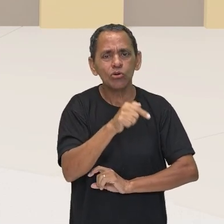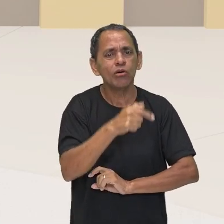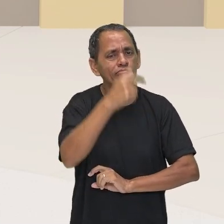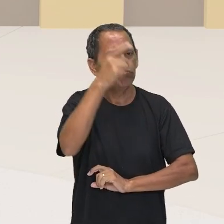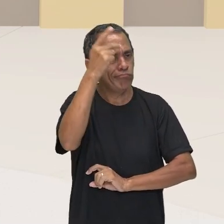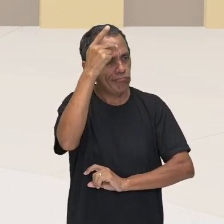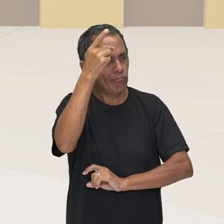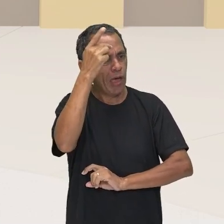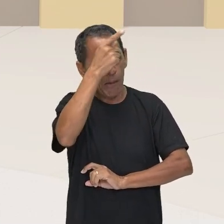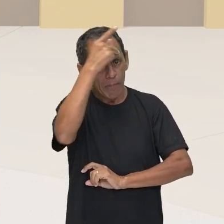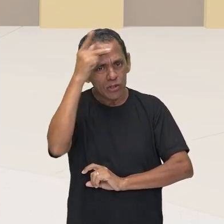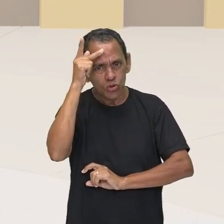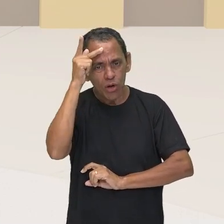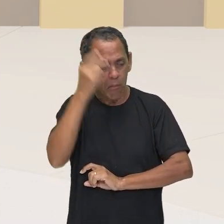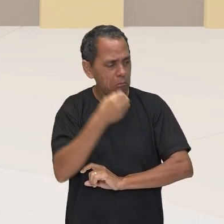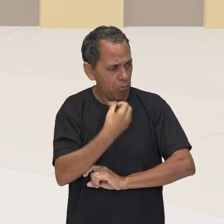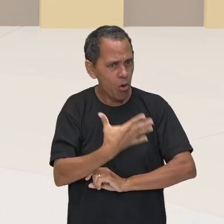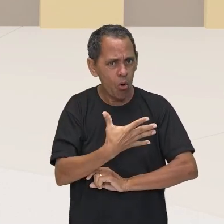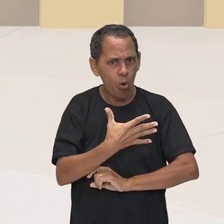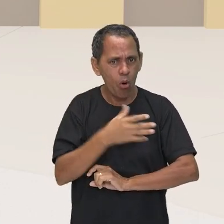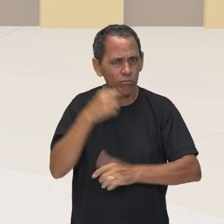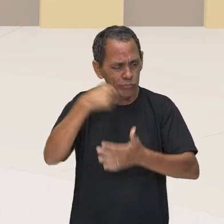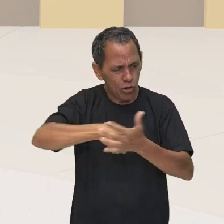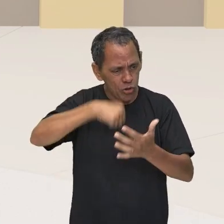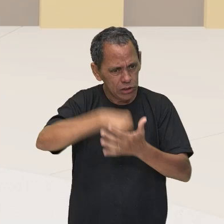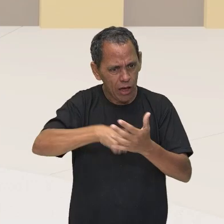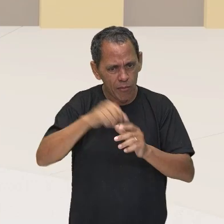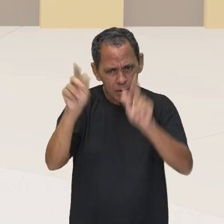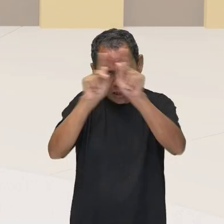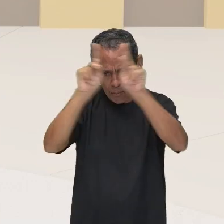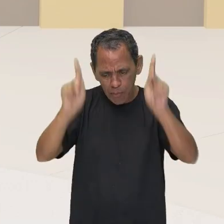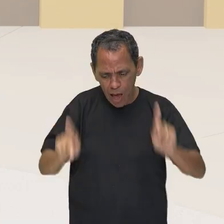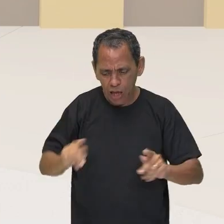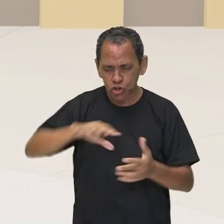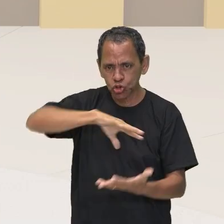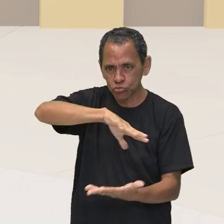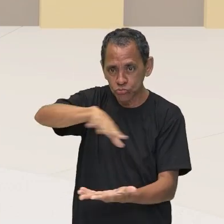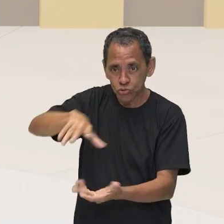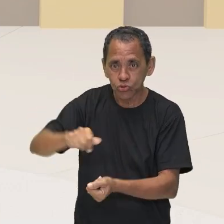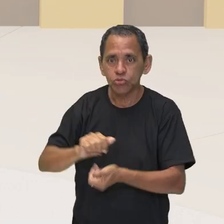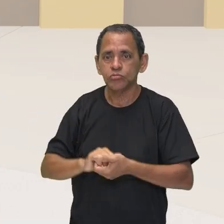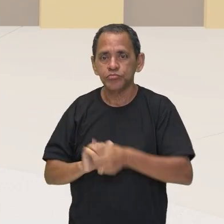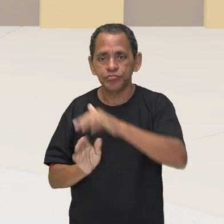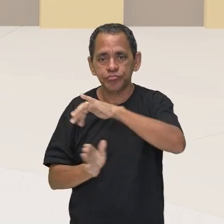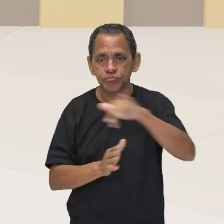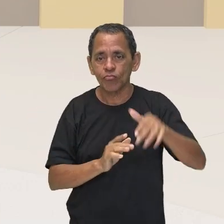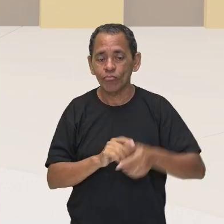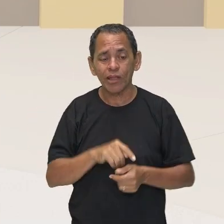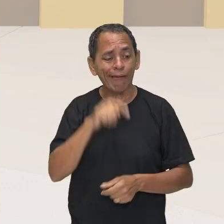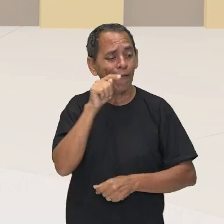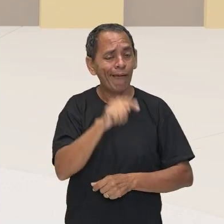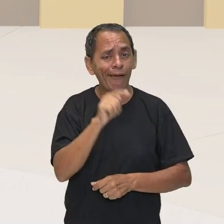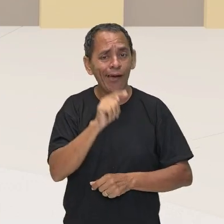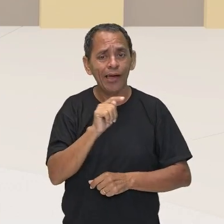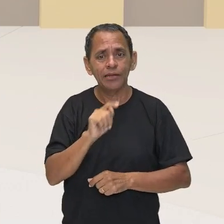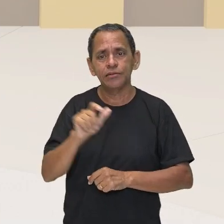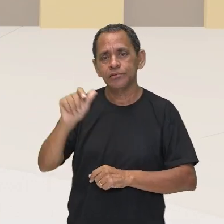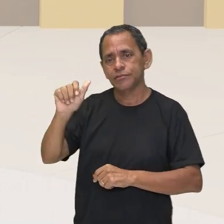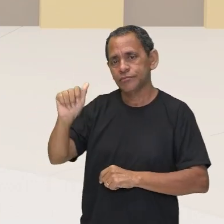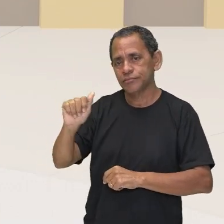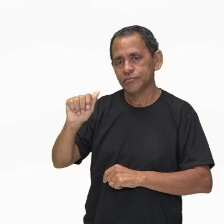pela paz mundial. E aí eu quero comentar com vocês um ponto, que a gente viu que ele era ativista, né, contra